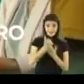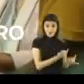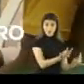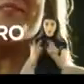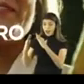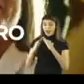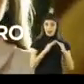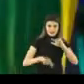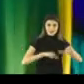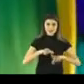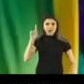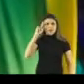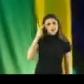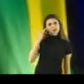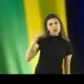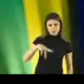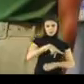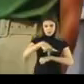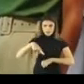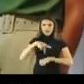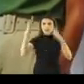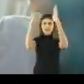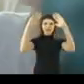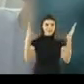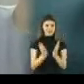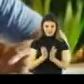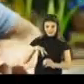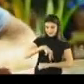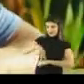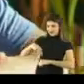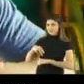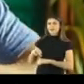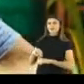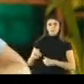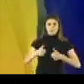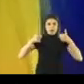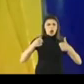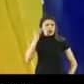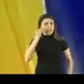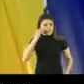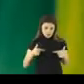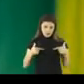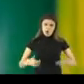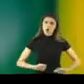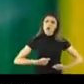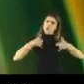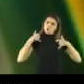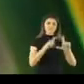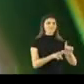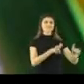no nosso dia a dia, no nosso país. Somos uma nação que escreve um futuro melhor e sente orgulho de